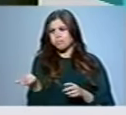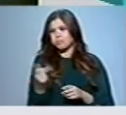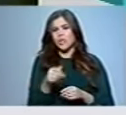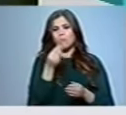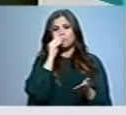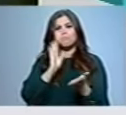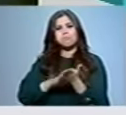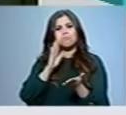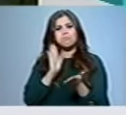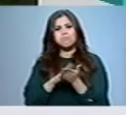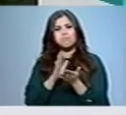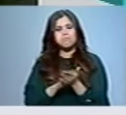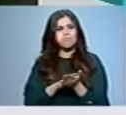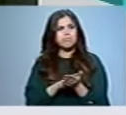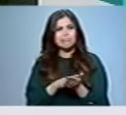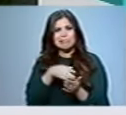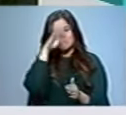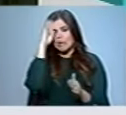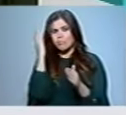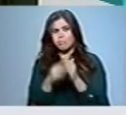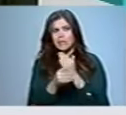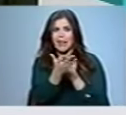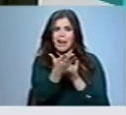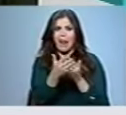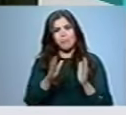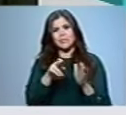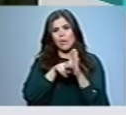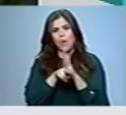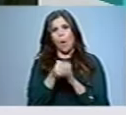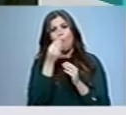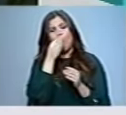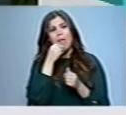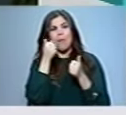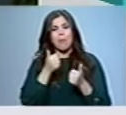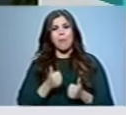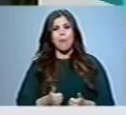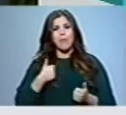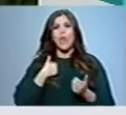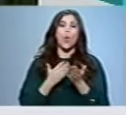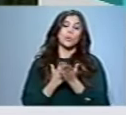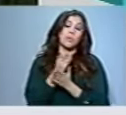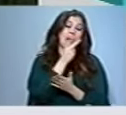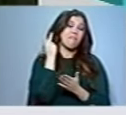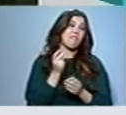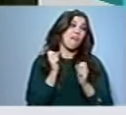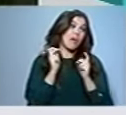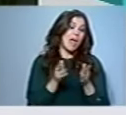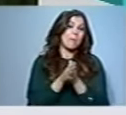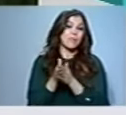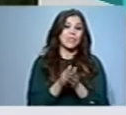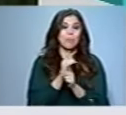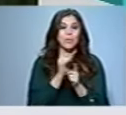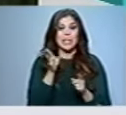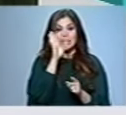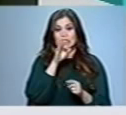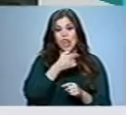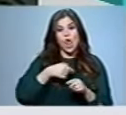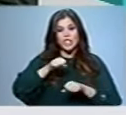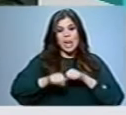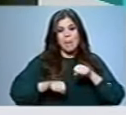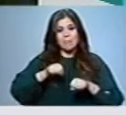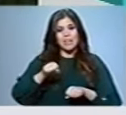daqueles que tu vais. É o melhor do mundo! Tem que ser. Claro. Porque comer dá jeito para ir e depois está vivo, ainda mais quando nós estamos a pedalar. Portanto,